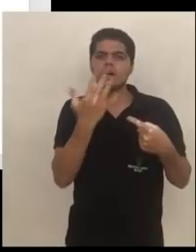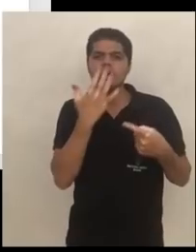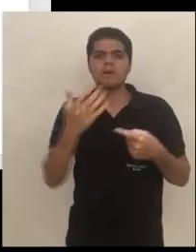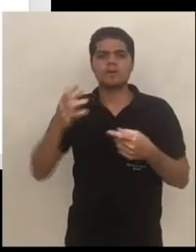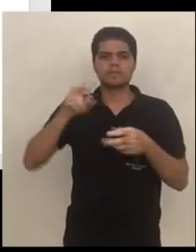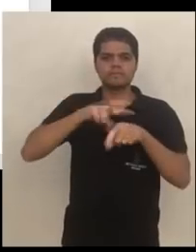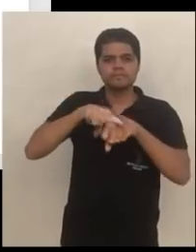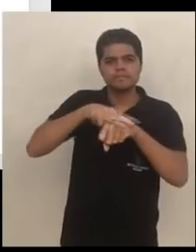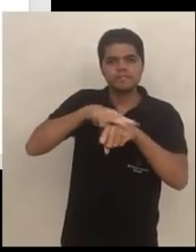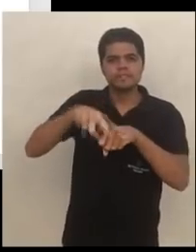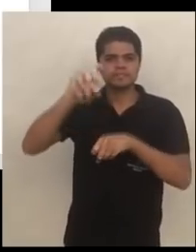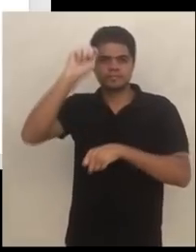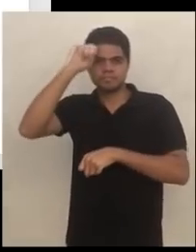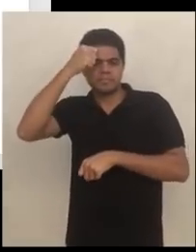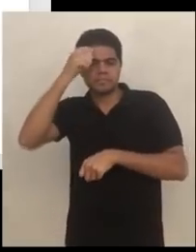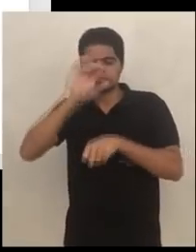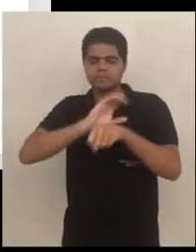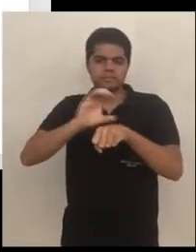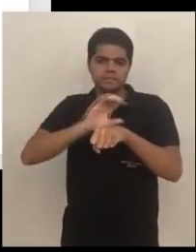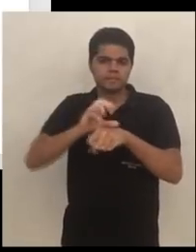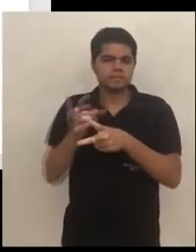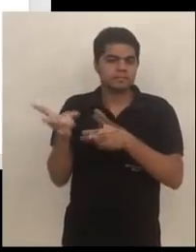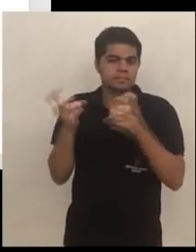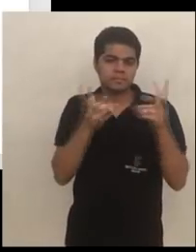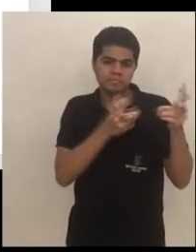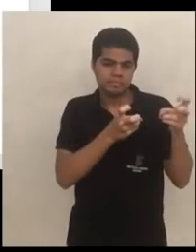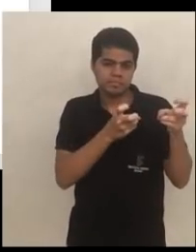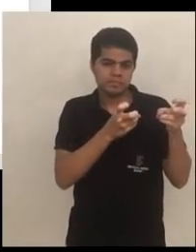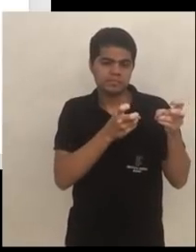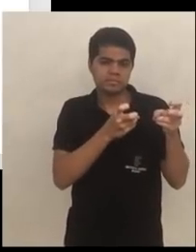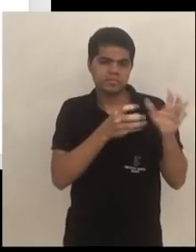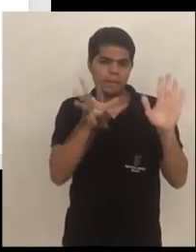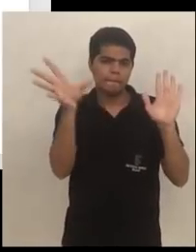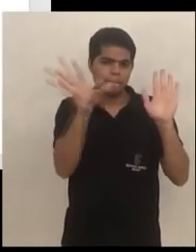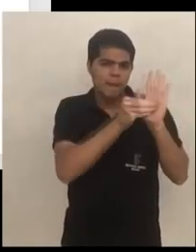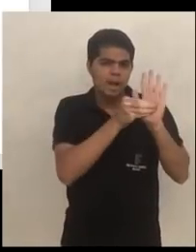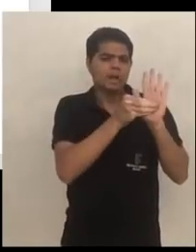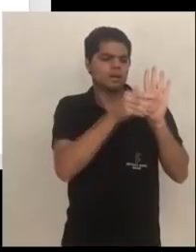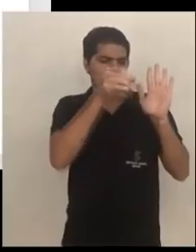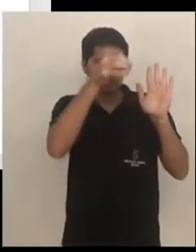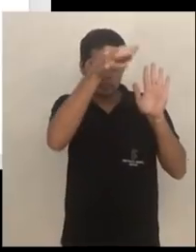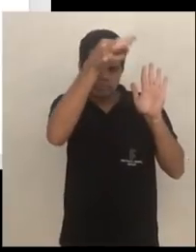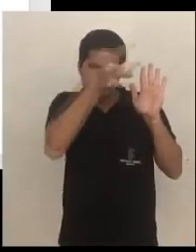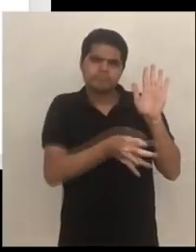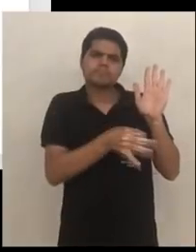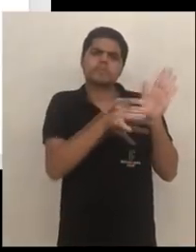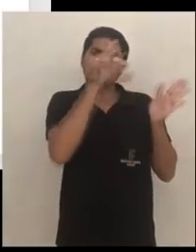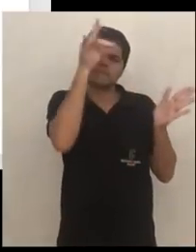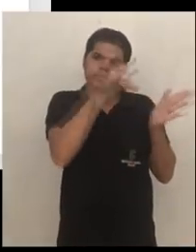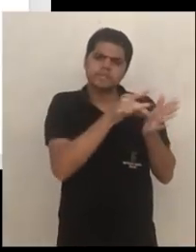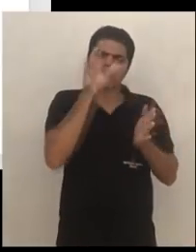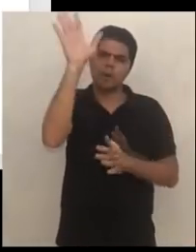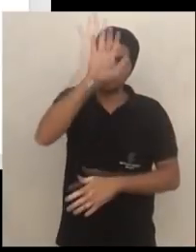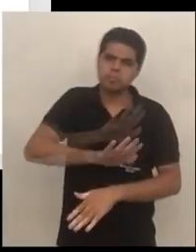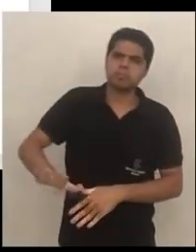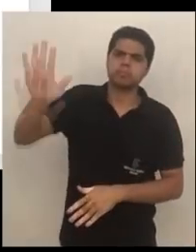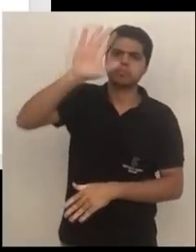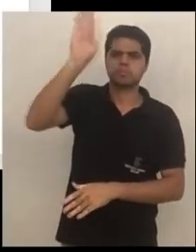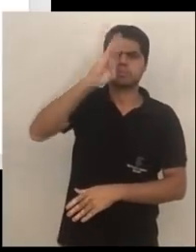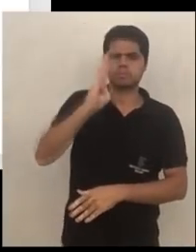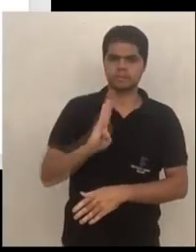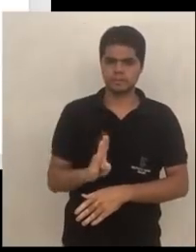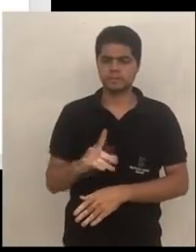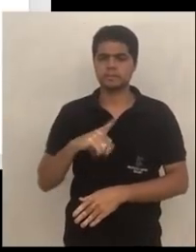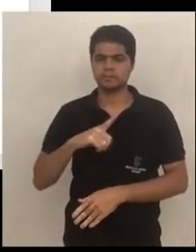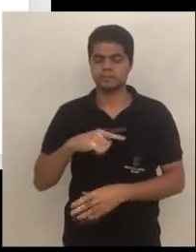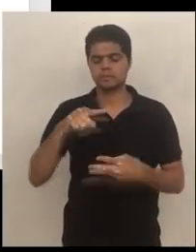colocar no seu produto esse selo, que é o selo oficial do Ministério da Agricultura, o selo do Brasil, Produto Orgânico Brasil,